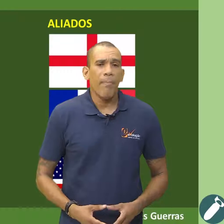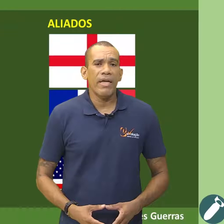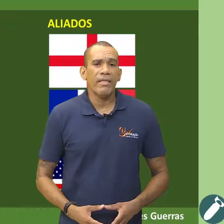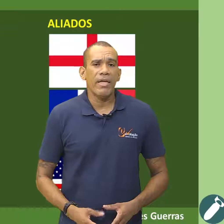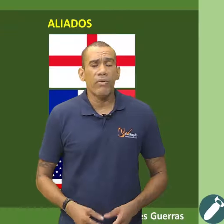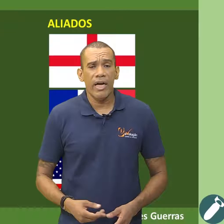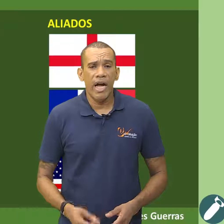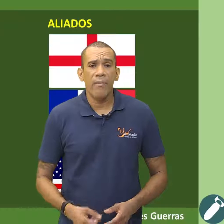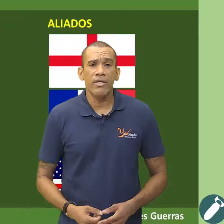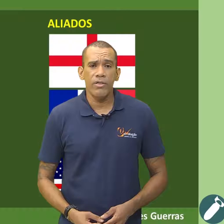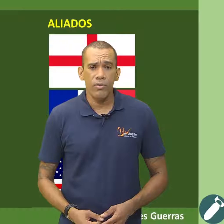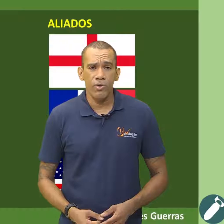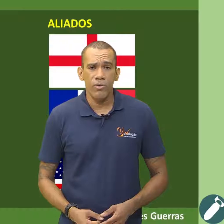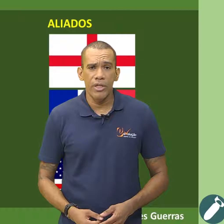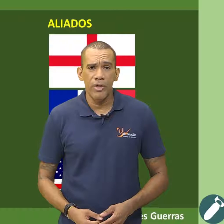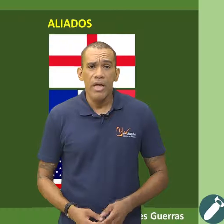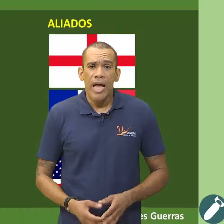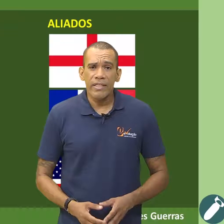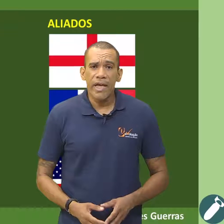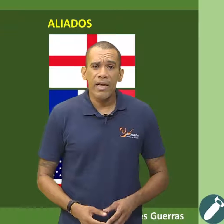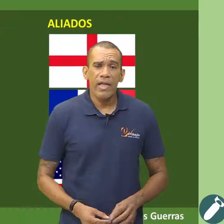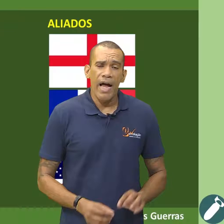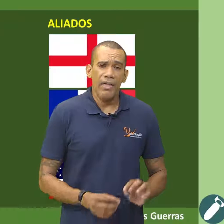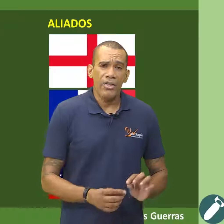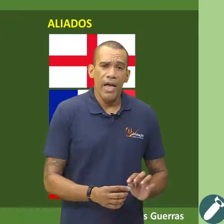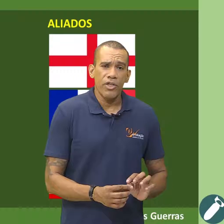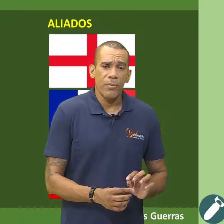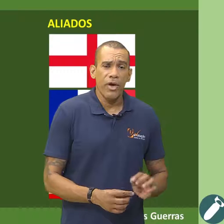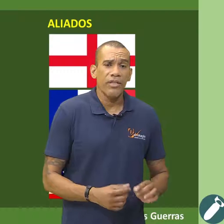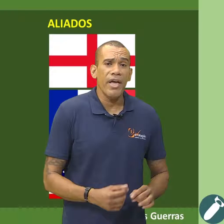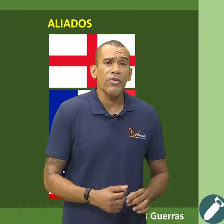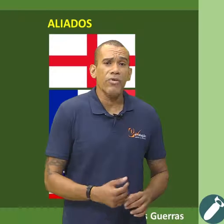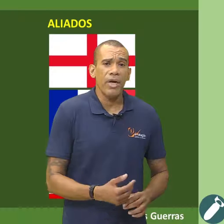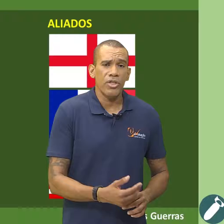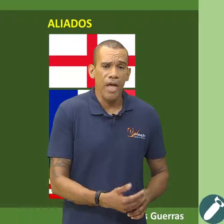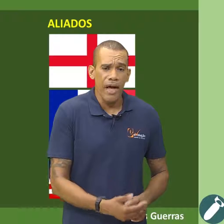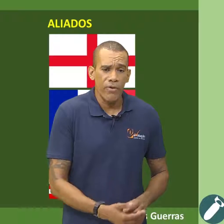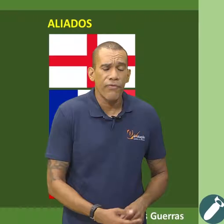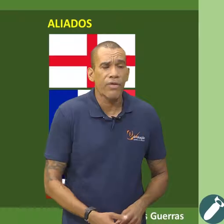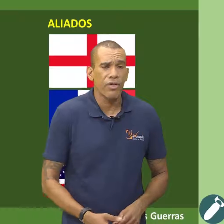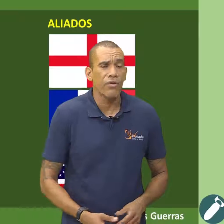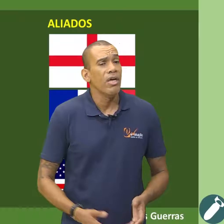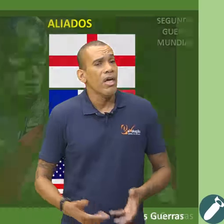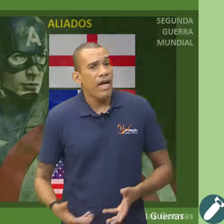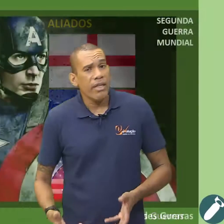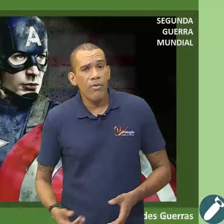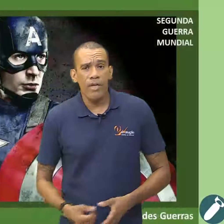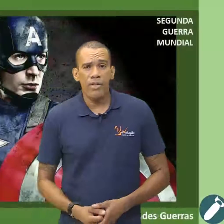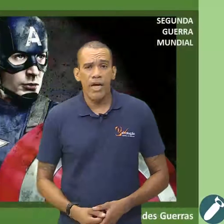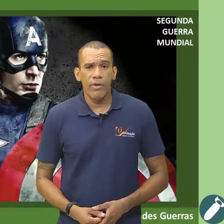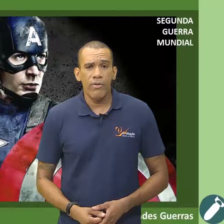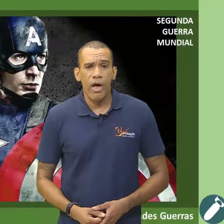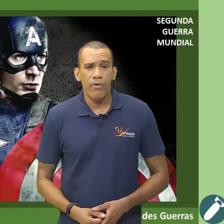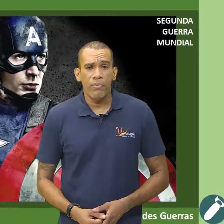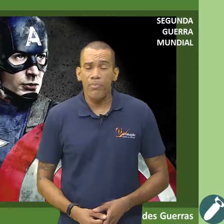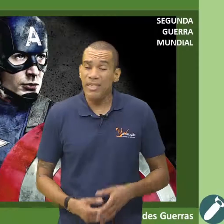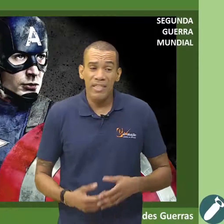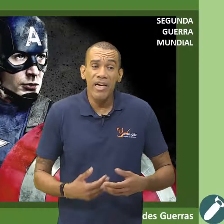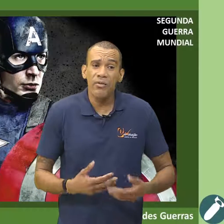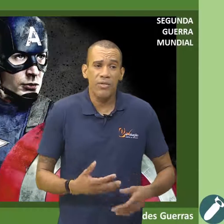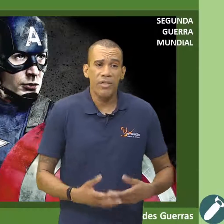acaba aparecendo, ela acaba se construindo. Essa realidade, ela explora desde o imaginário infantil até o imaginário